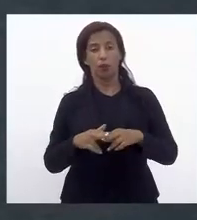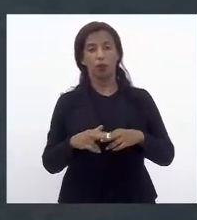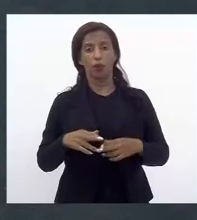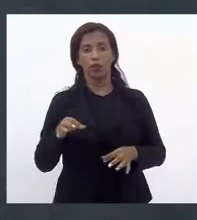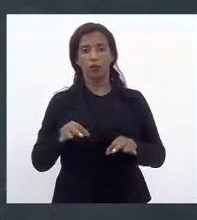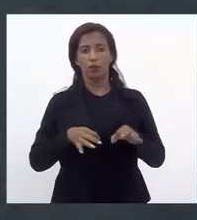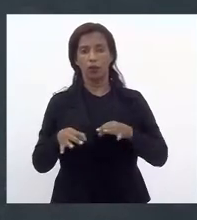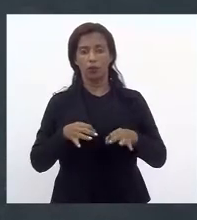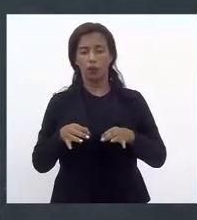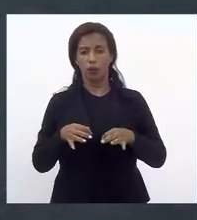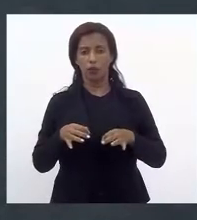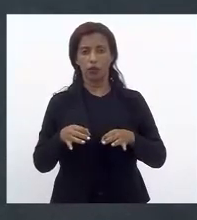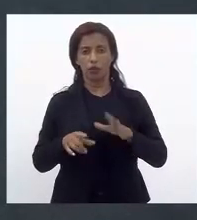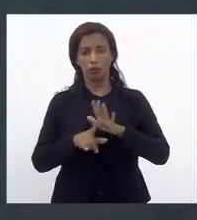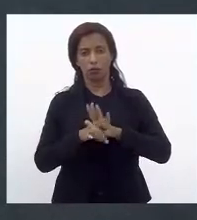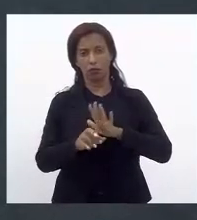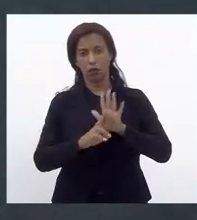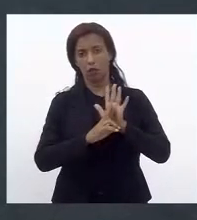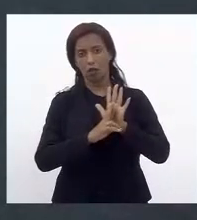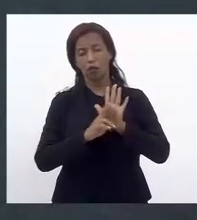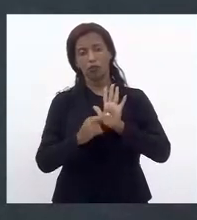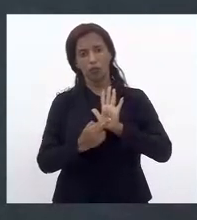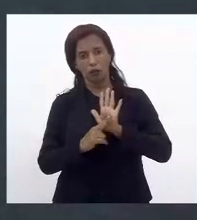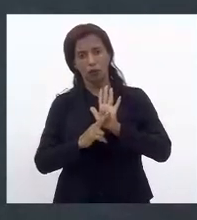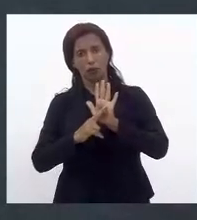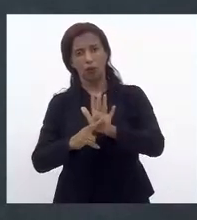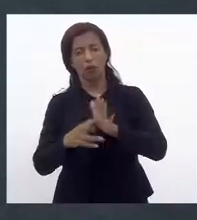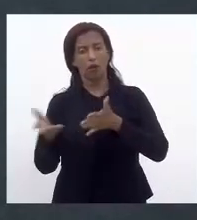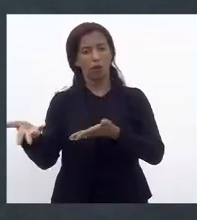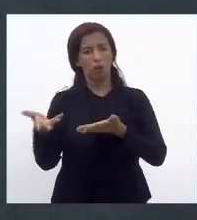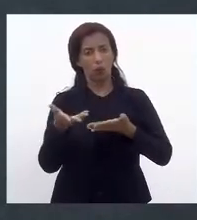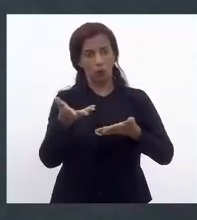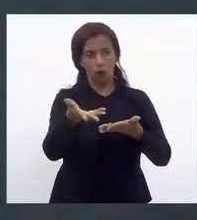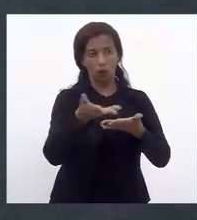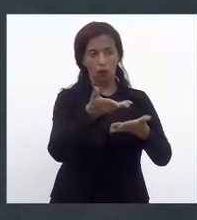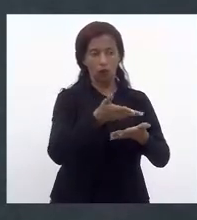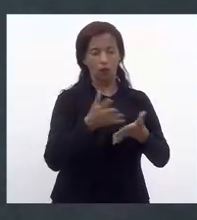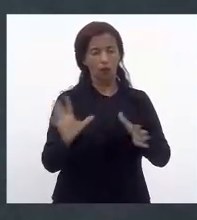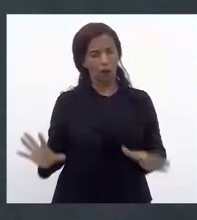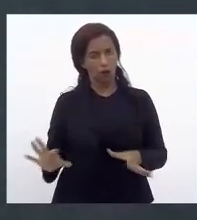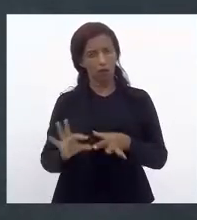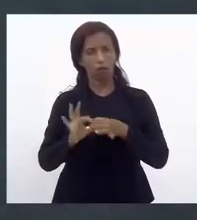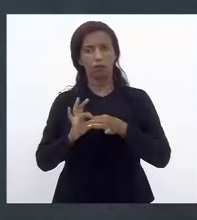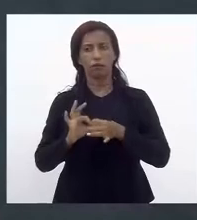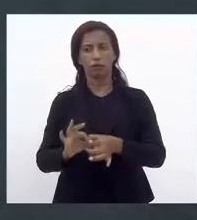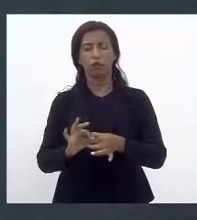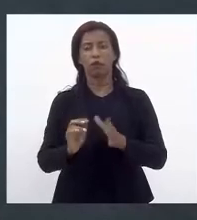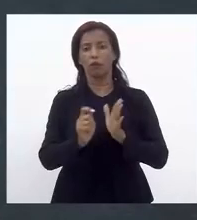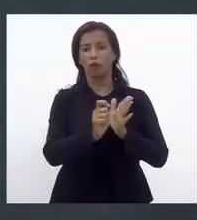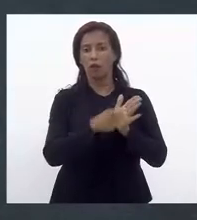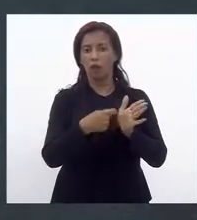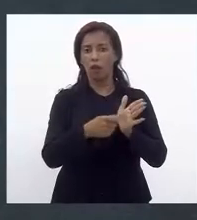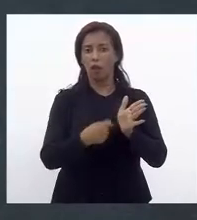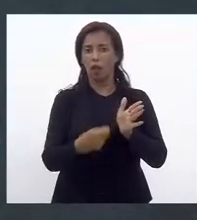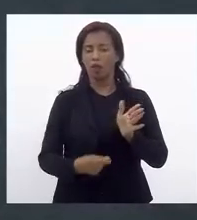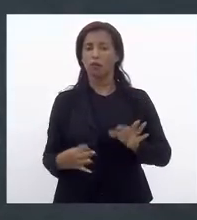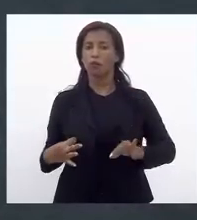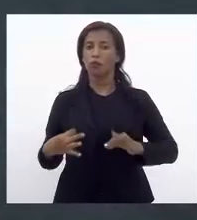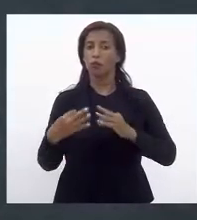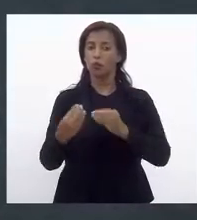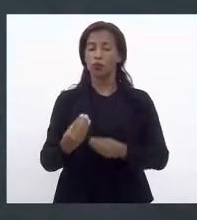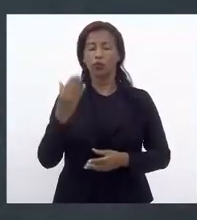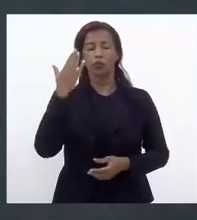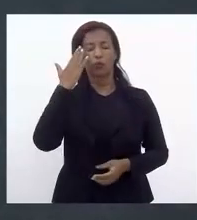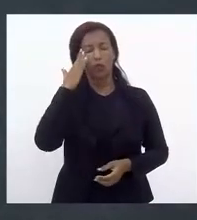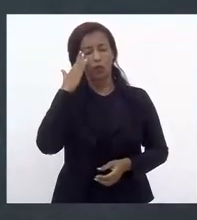de resolução já foi apresentado, quero aqui convidá-las a irmamente a assinarmos todas, porque